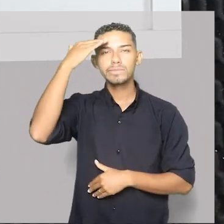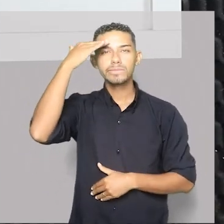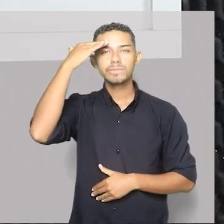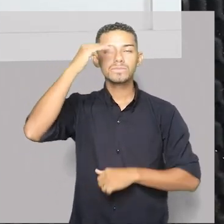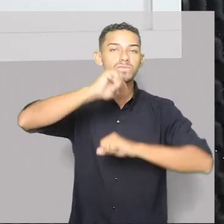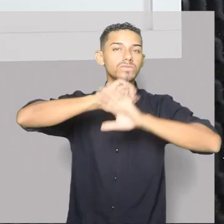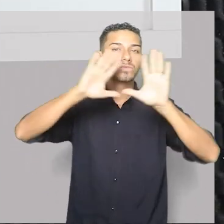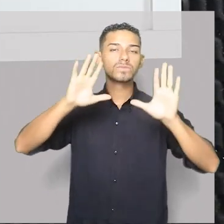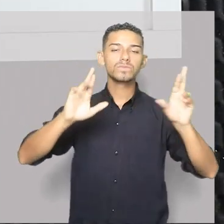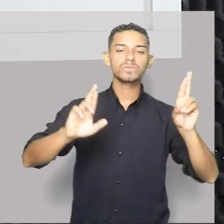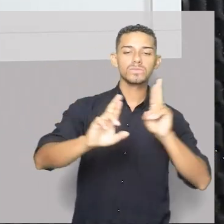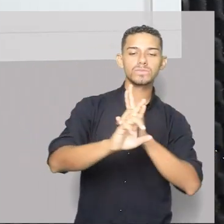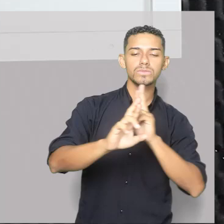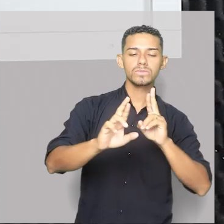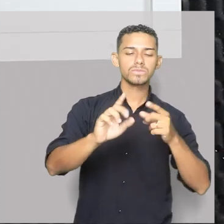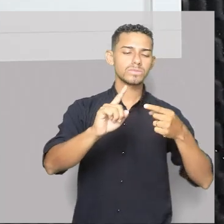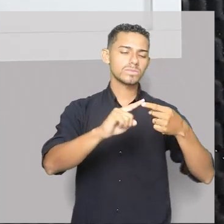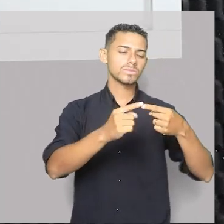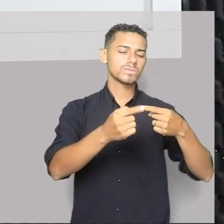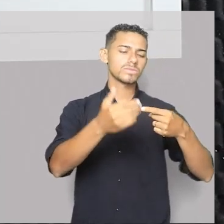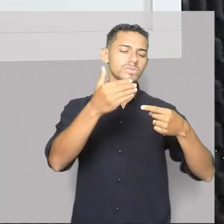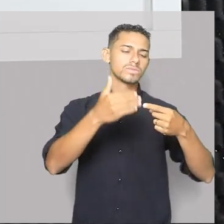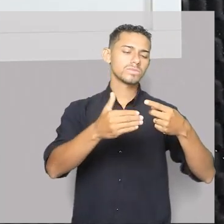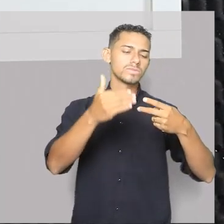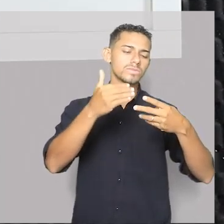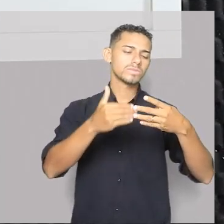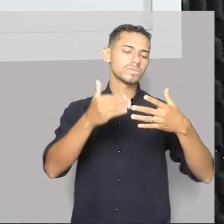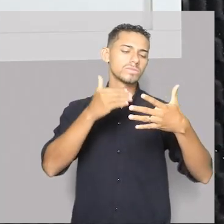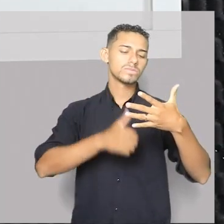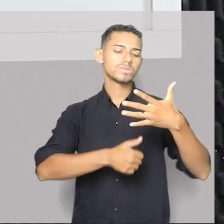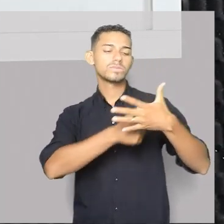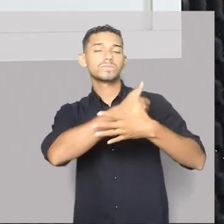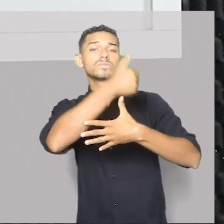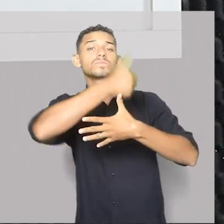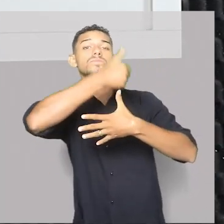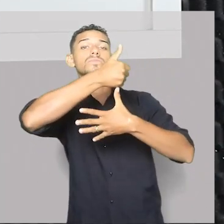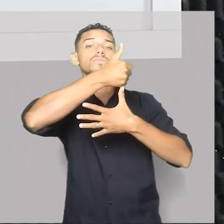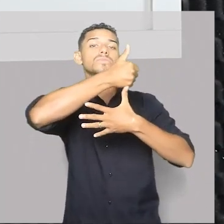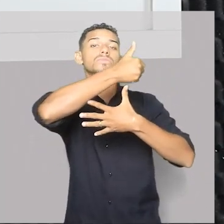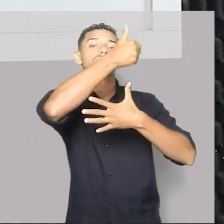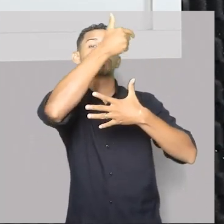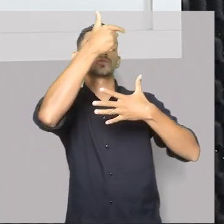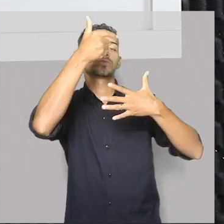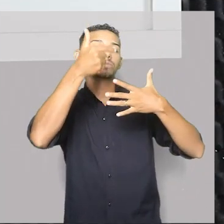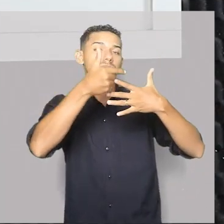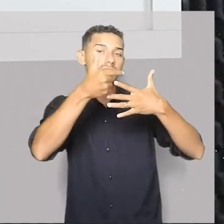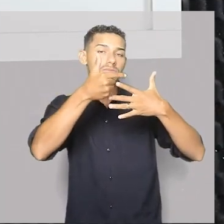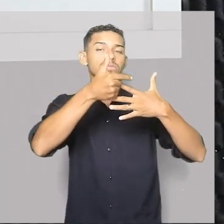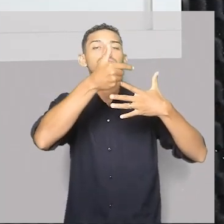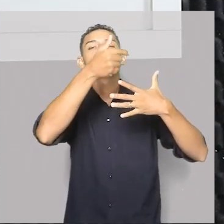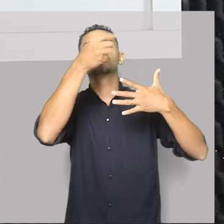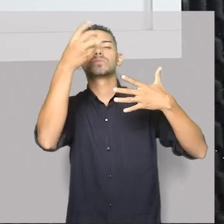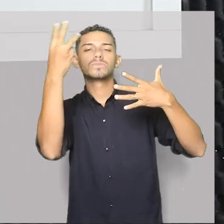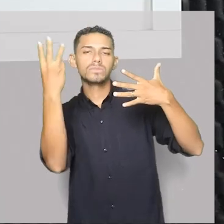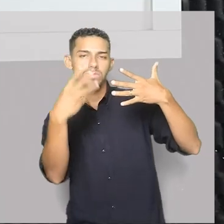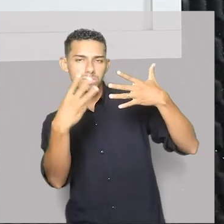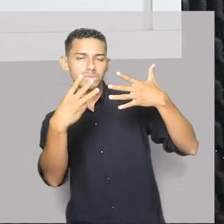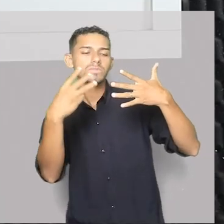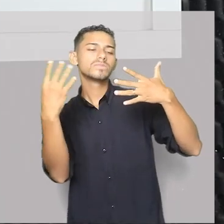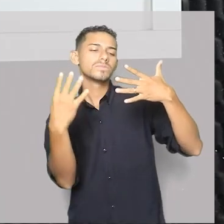dessas relações. Quem foram os organismos que chegaram primeiro? Quem foram os organismos que vieram depois? Qual